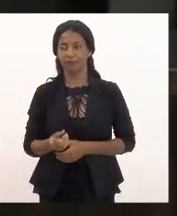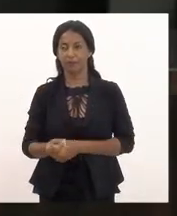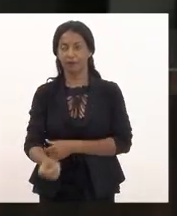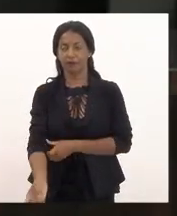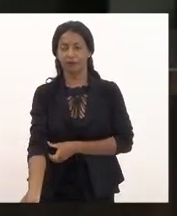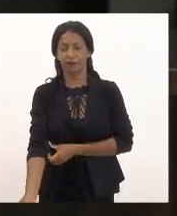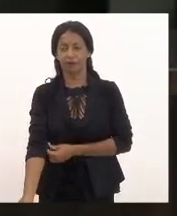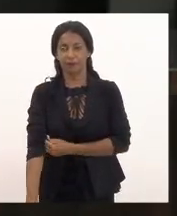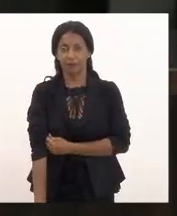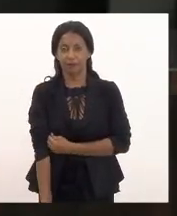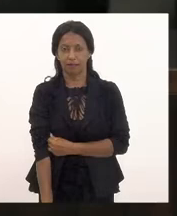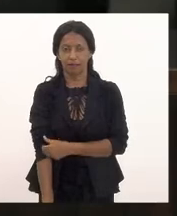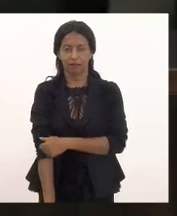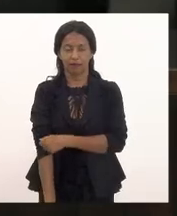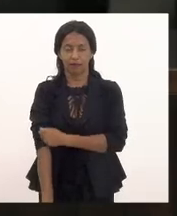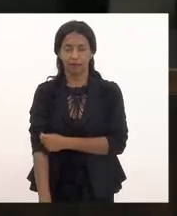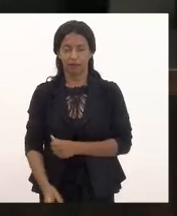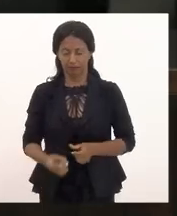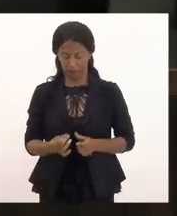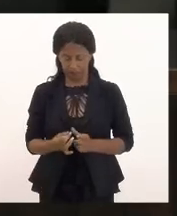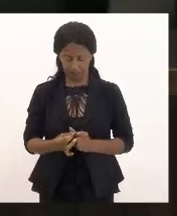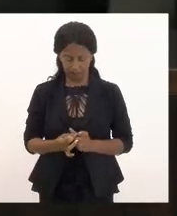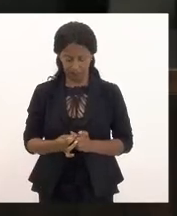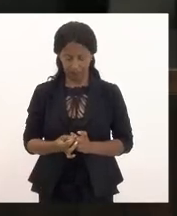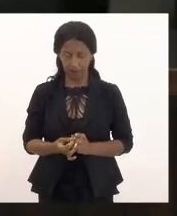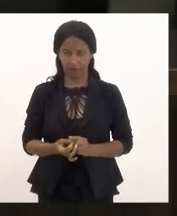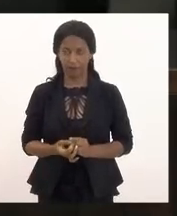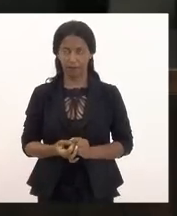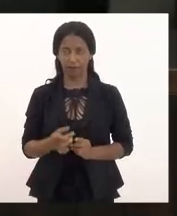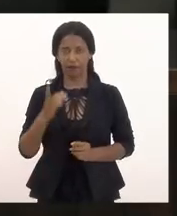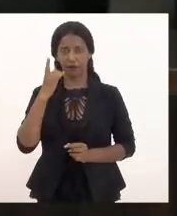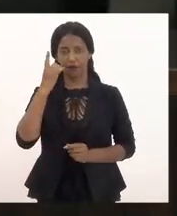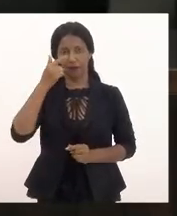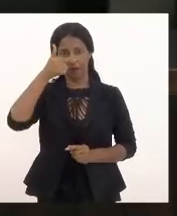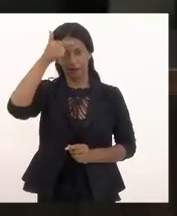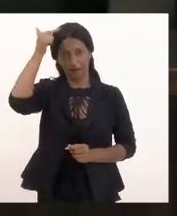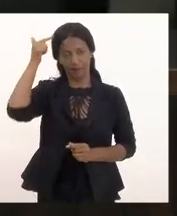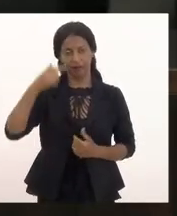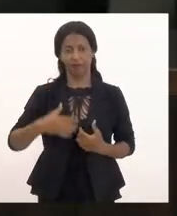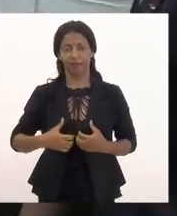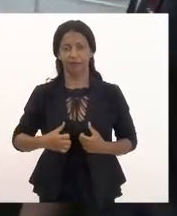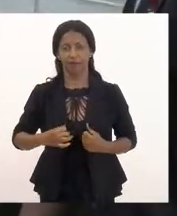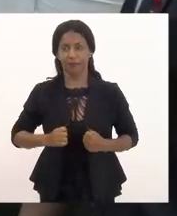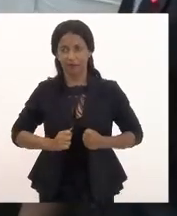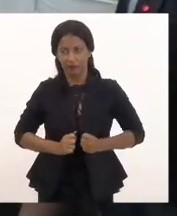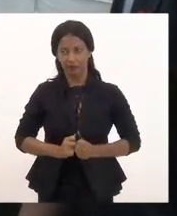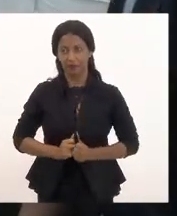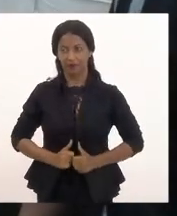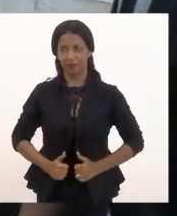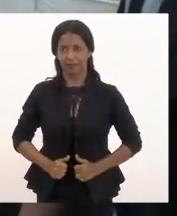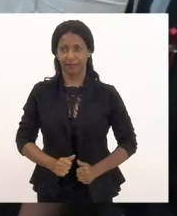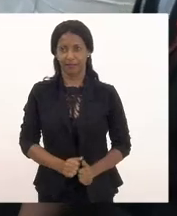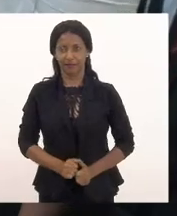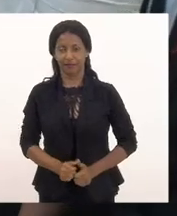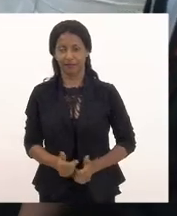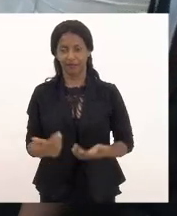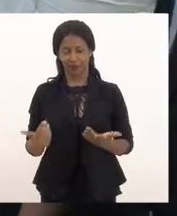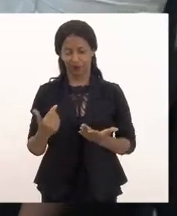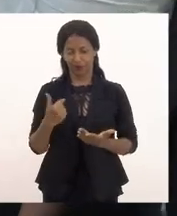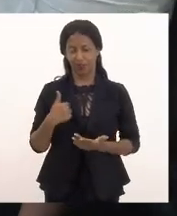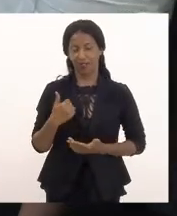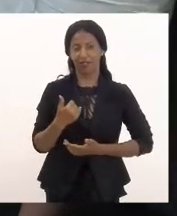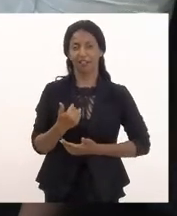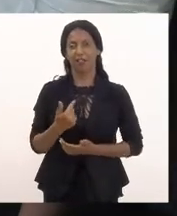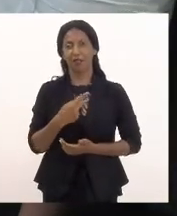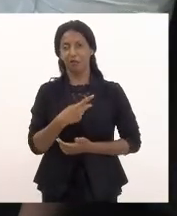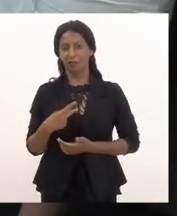vai botar em mim aqui não? Deputado Luiz Paulo. Senhor presidente, não vou